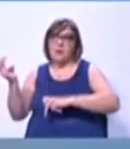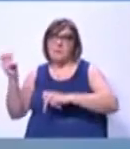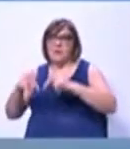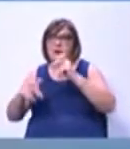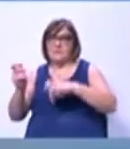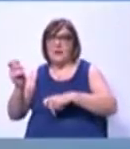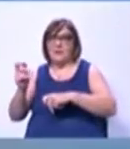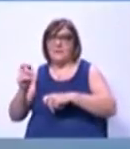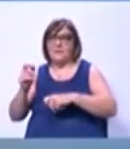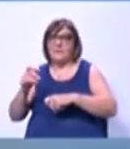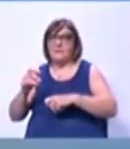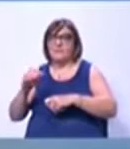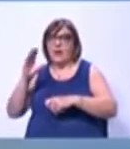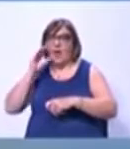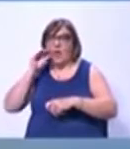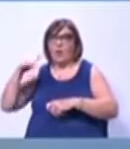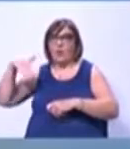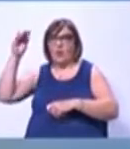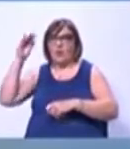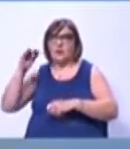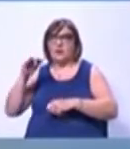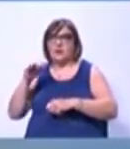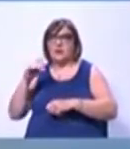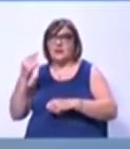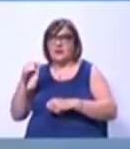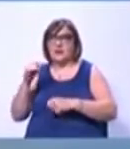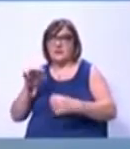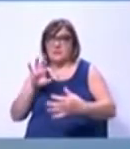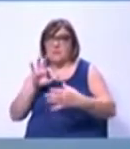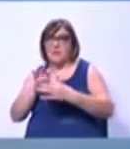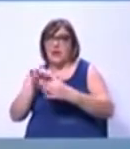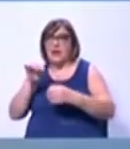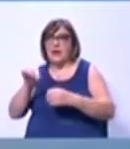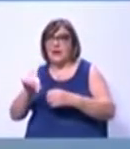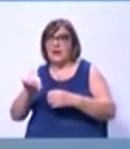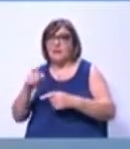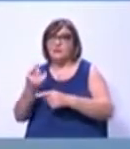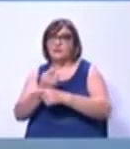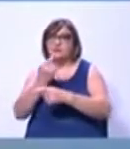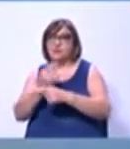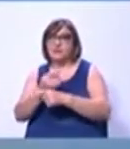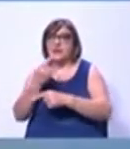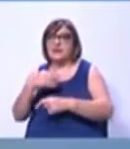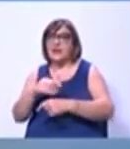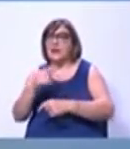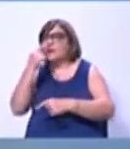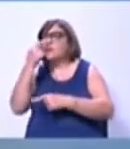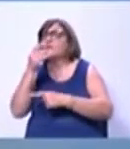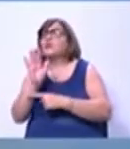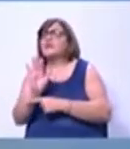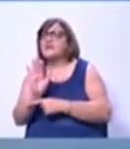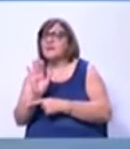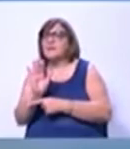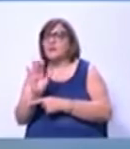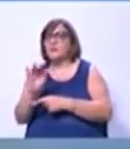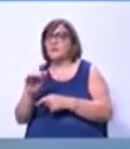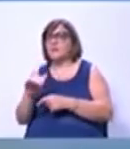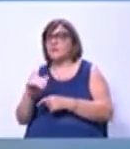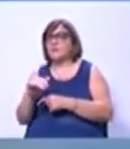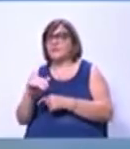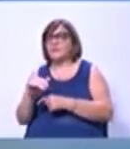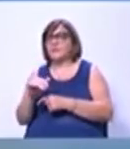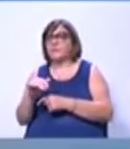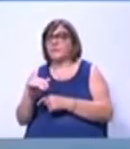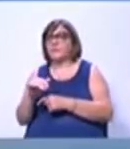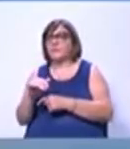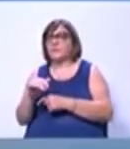que aparecem na adultice, estando relacionadas com eventos na primeira infância. Por exemplo,